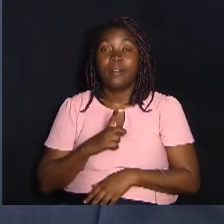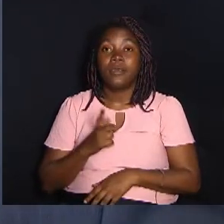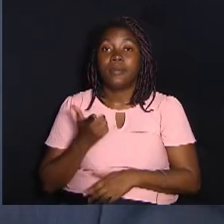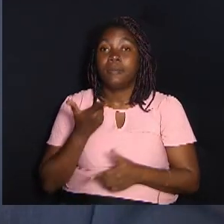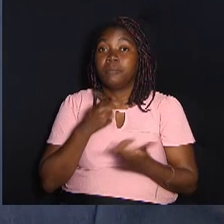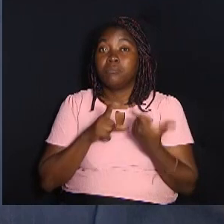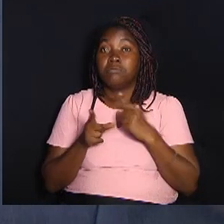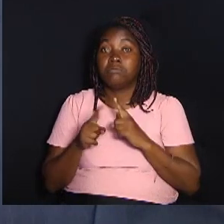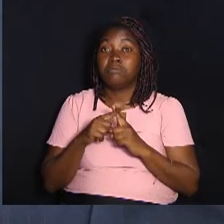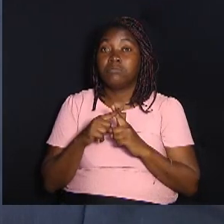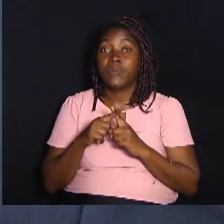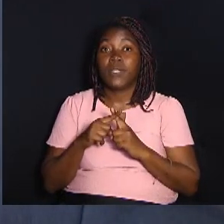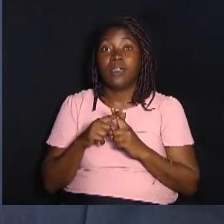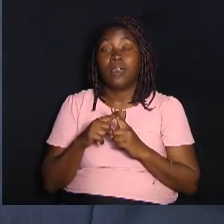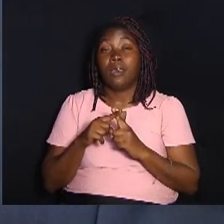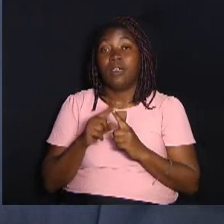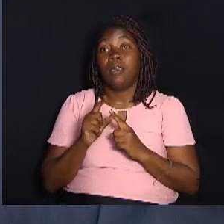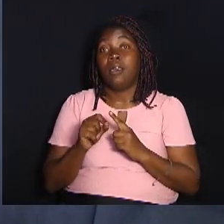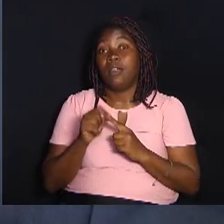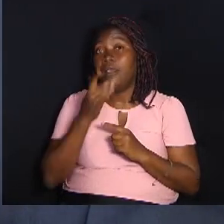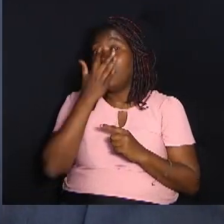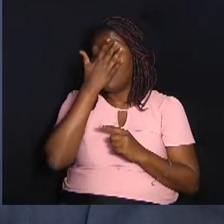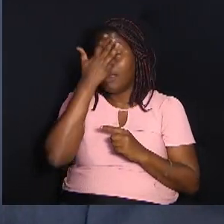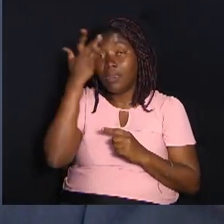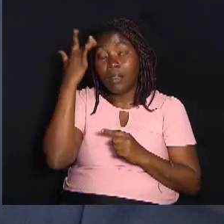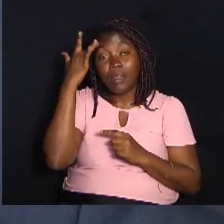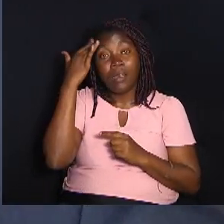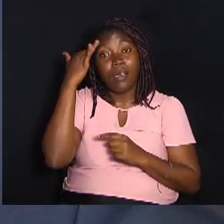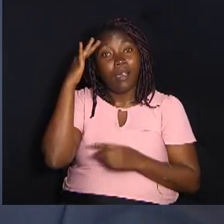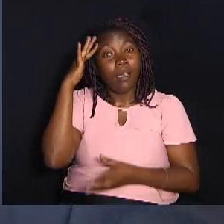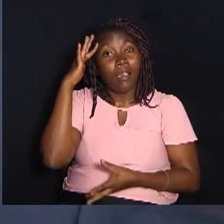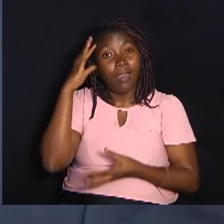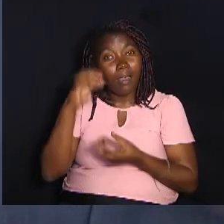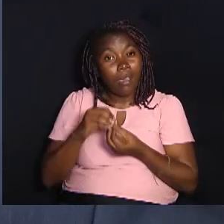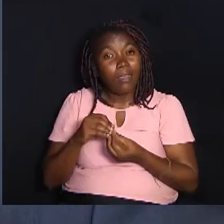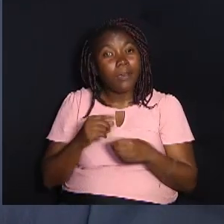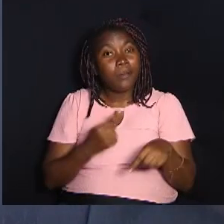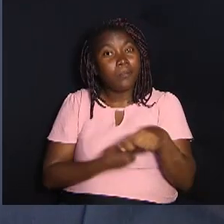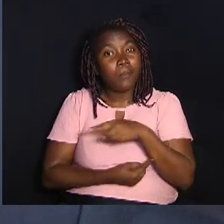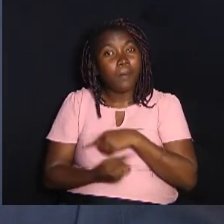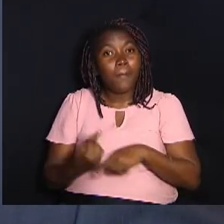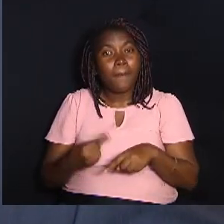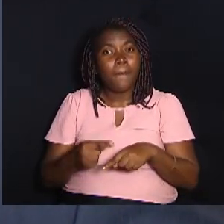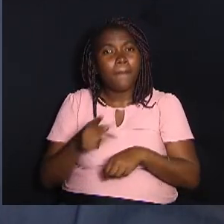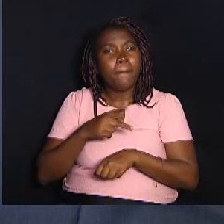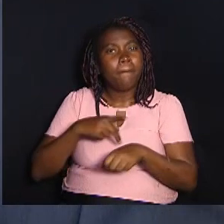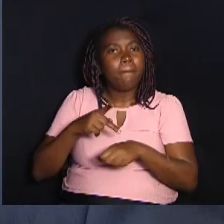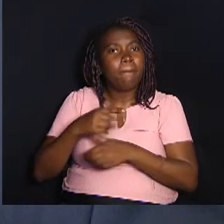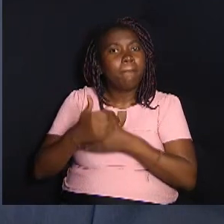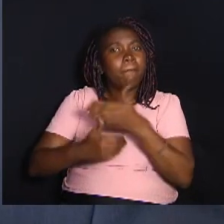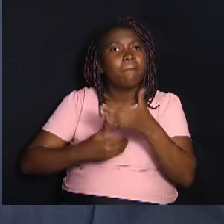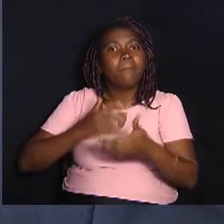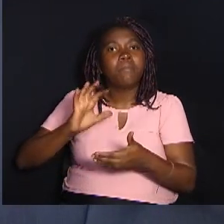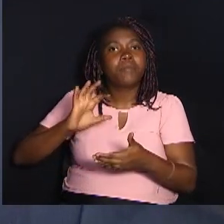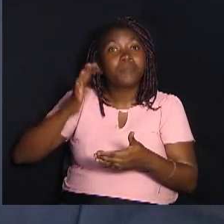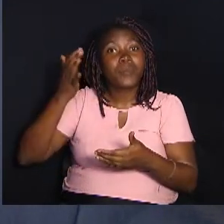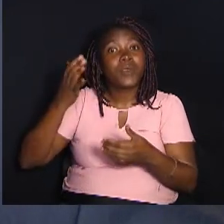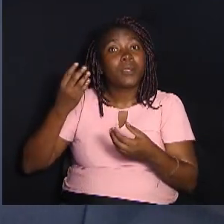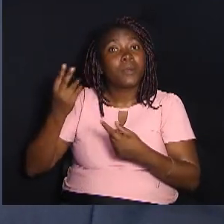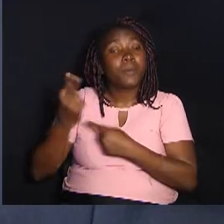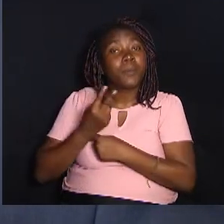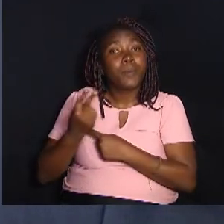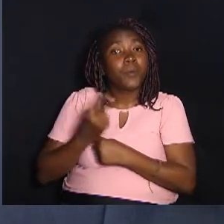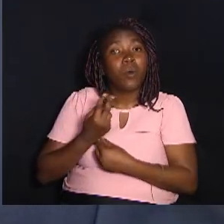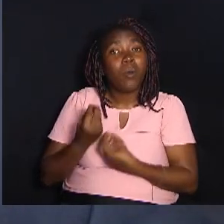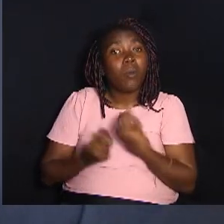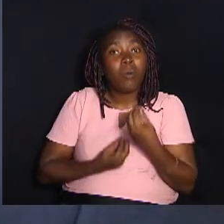tem tido resultados muito positivos onde as pessoas entendem a dinâmica o que está acontecendo no país e como elas podem se proteger